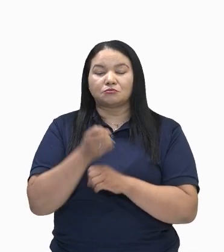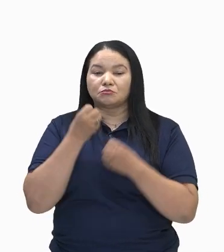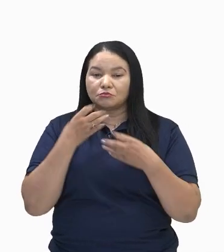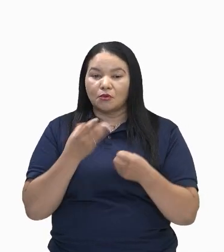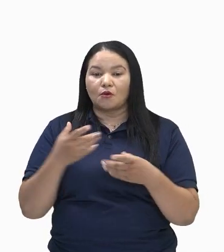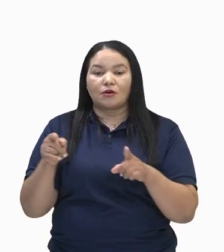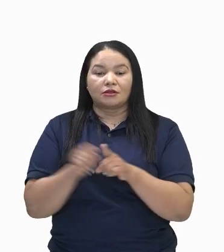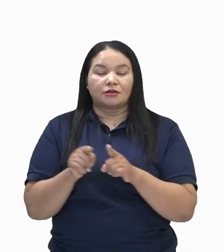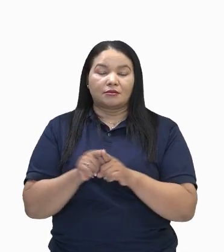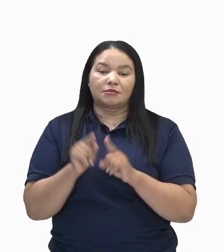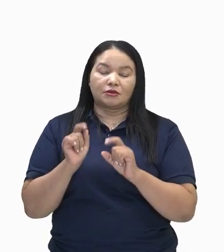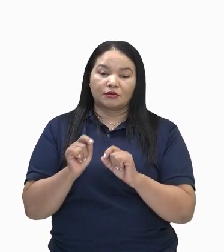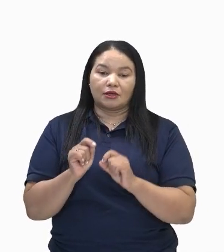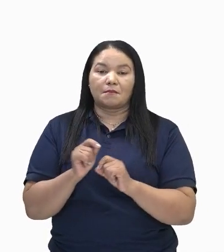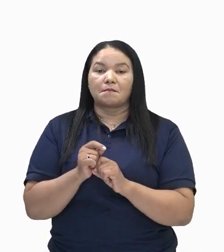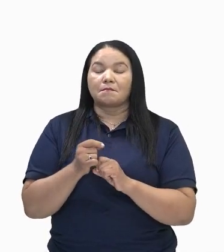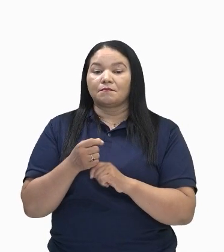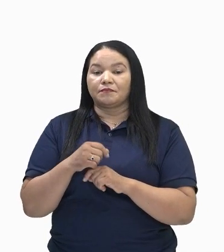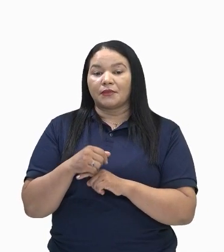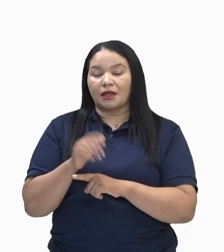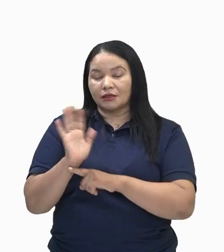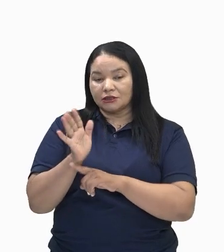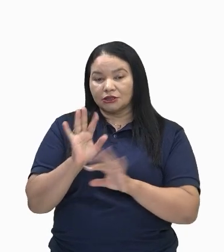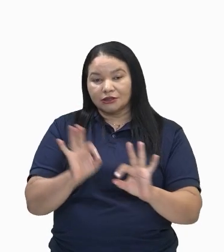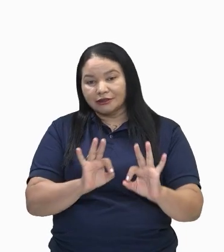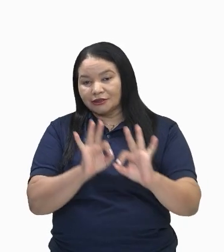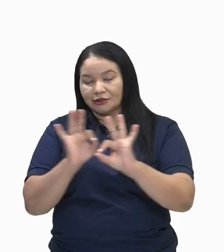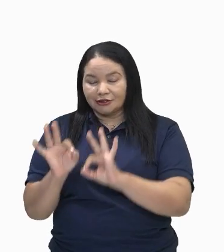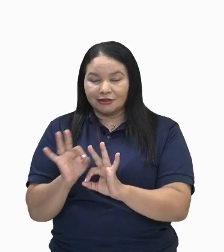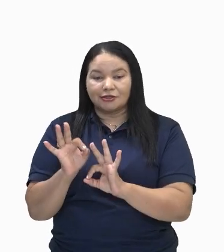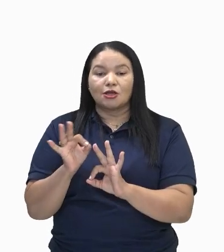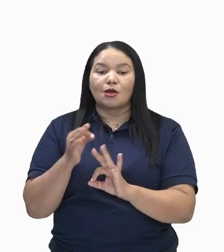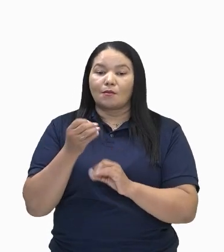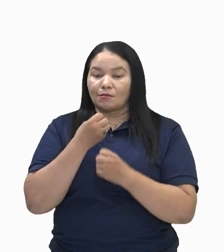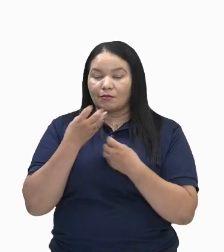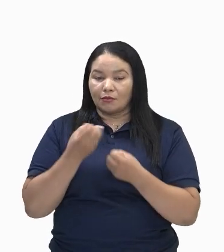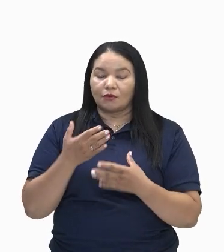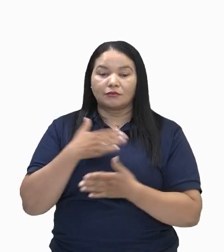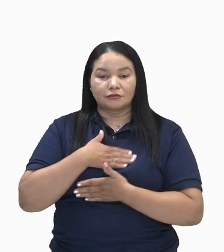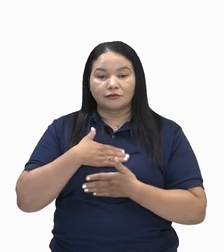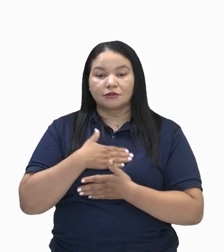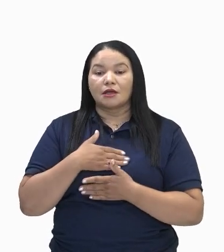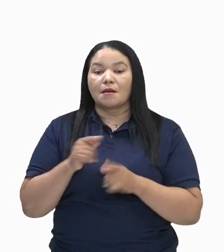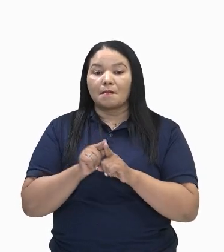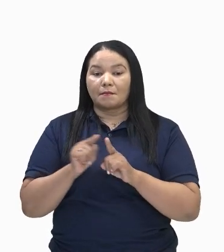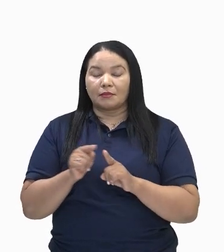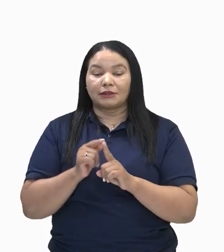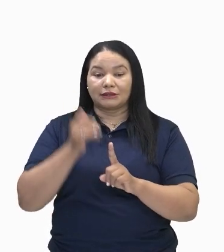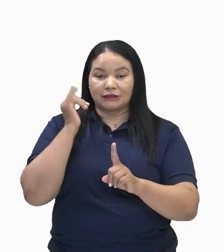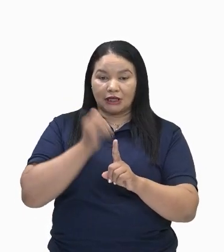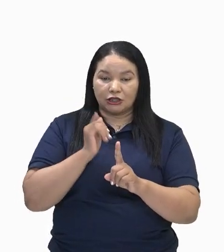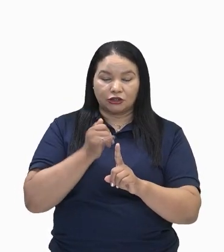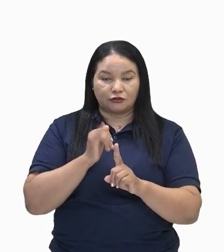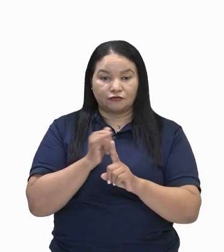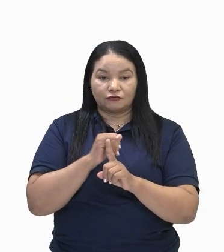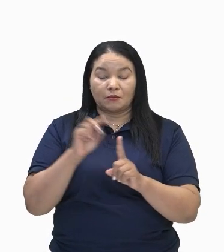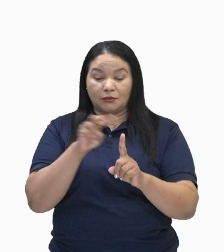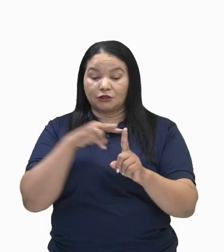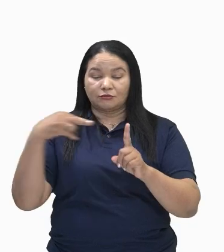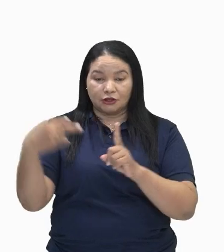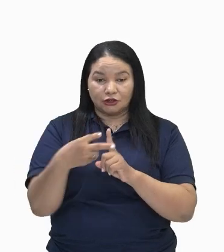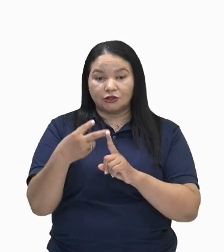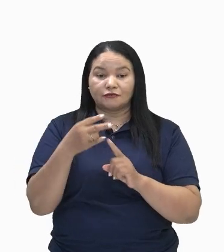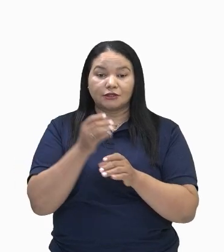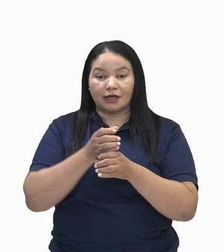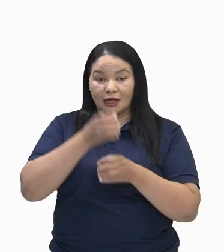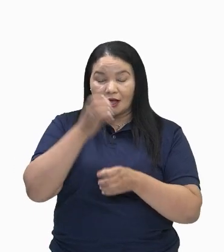imagens que são agradáveis de serem assistidas, correto? A narrativa, a partir da perspectiva da garrafa, é também um ponto